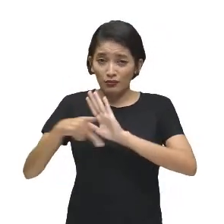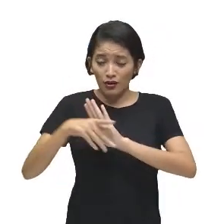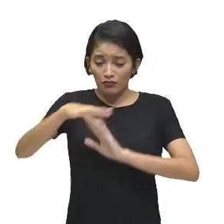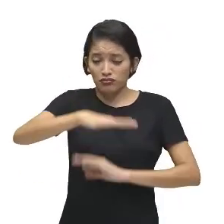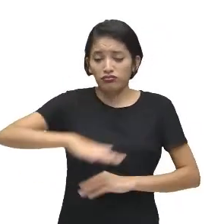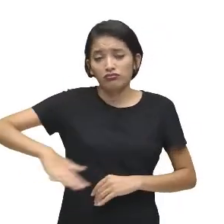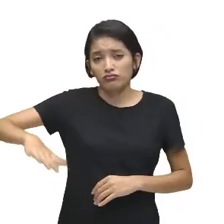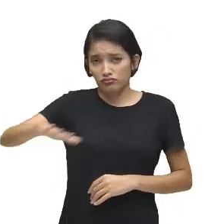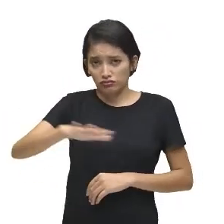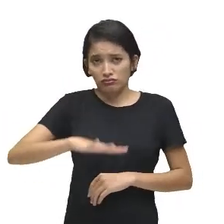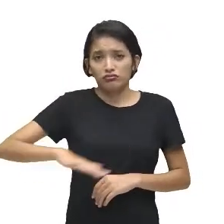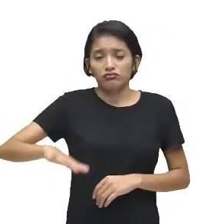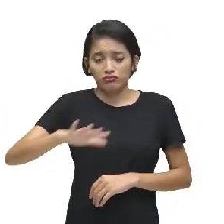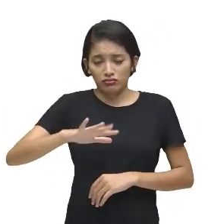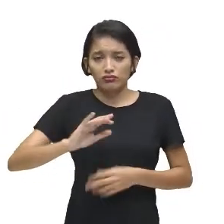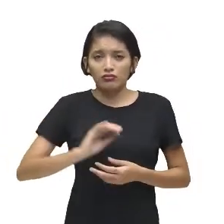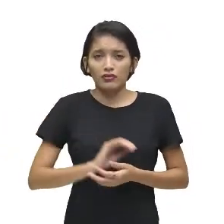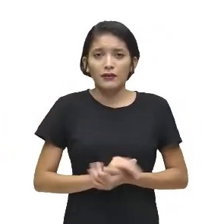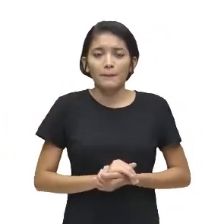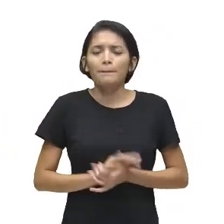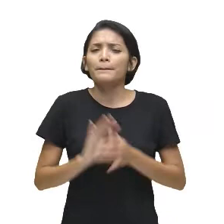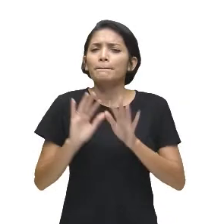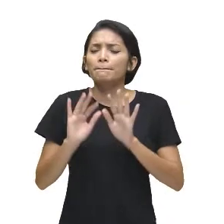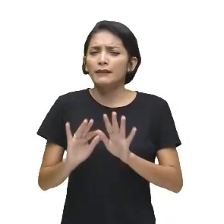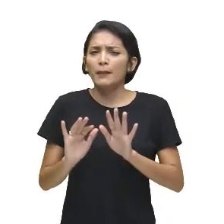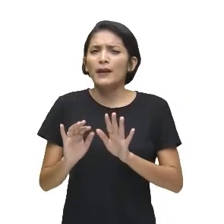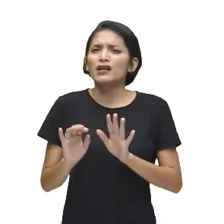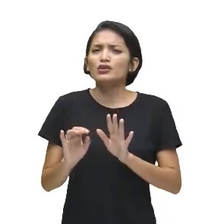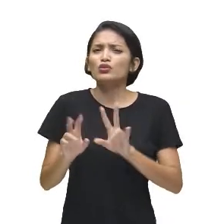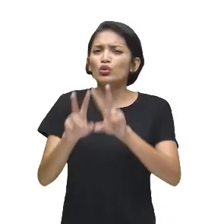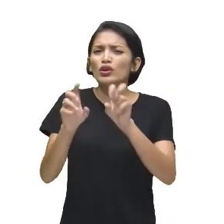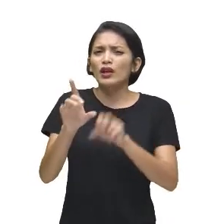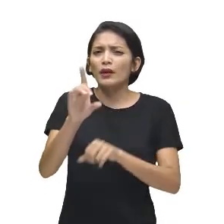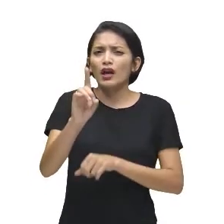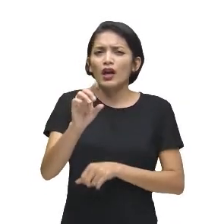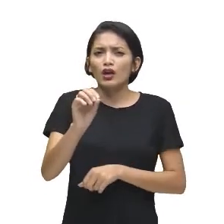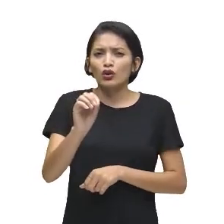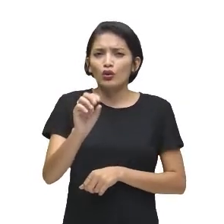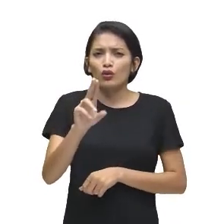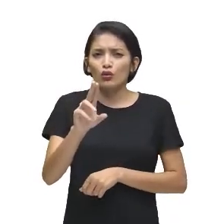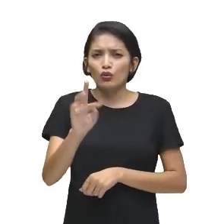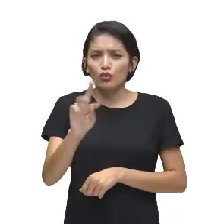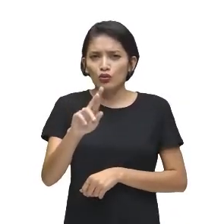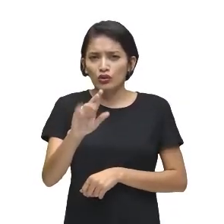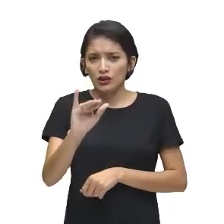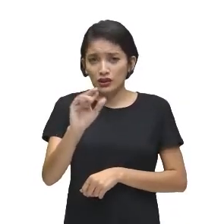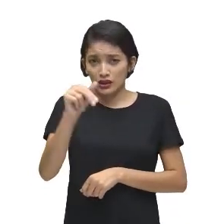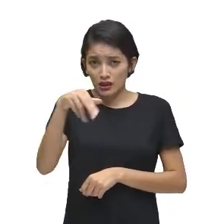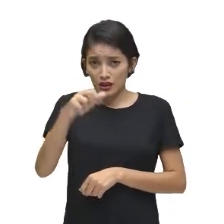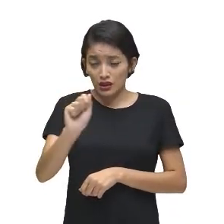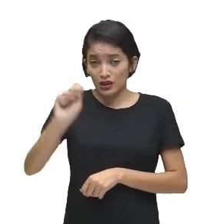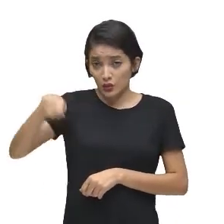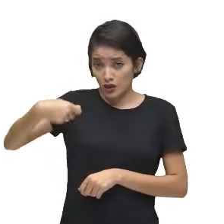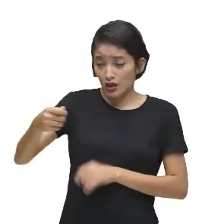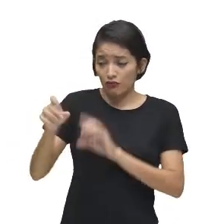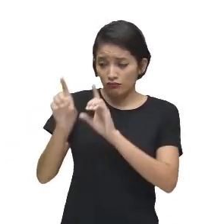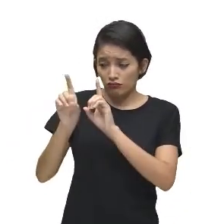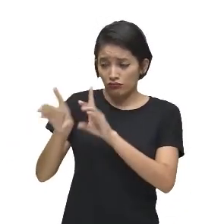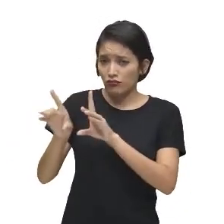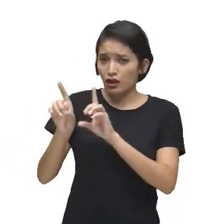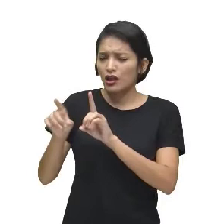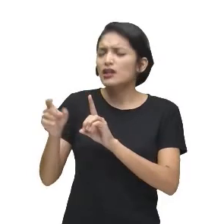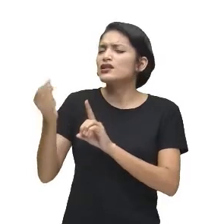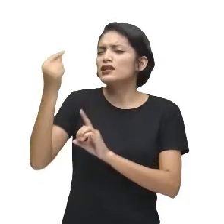institucional, né? E quando a gente pensa em doutrinas religiosas, uma ideia que pode vir com